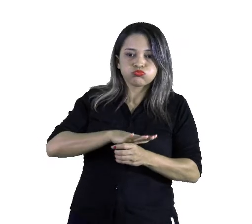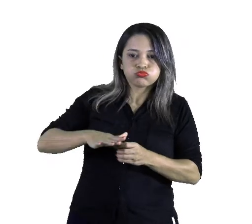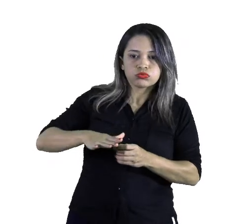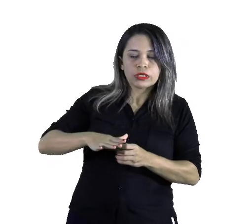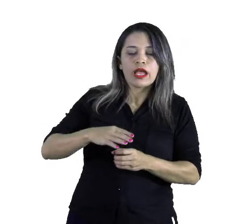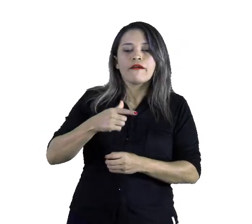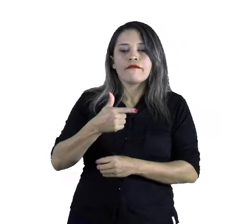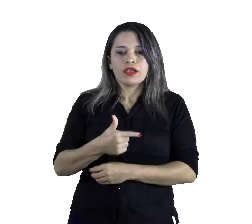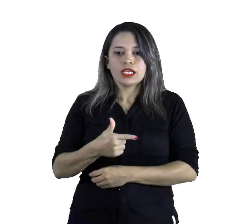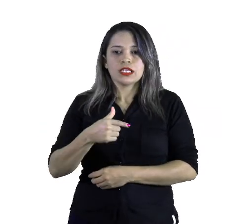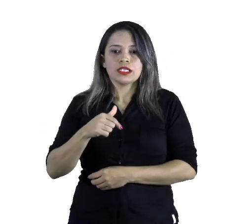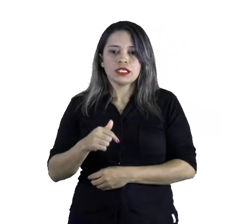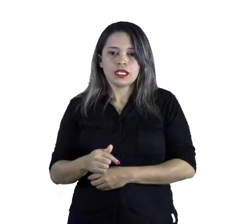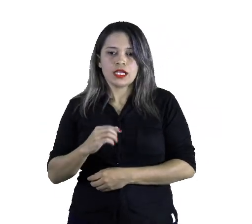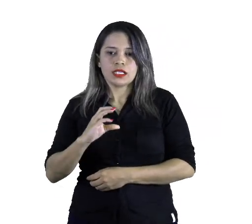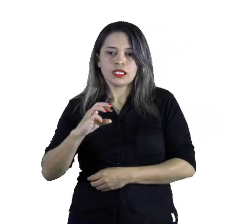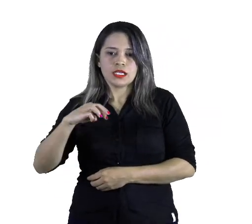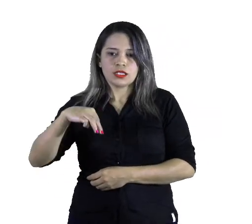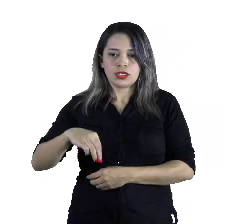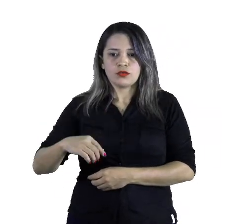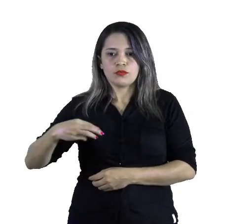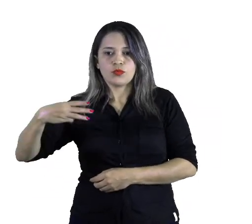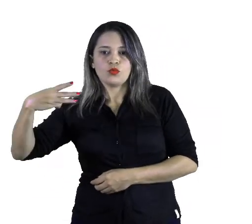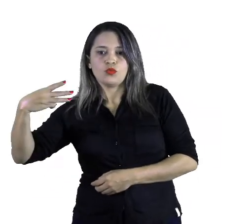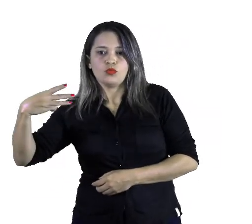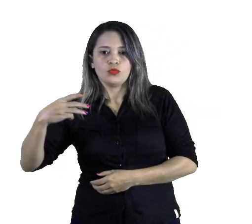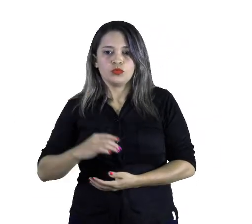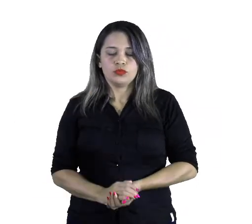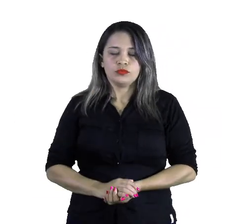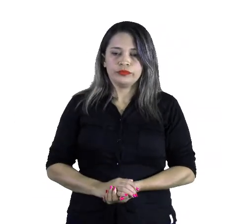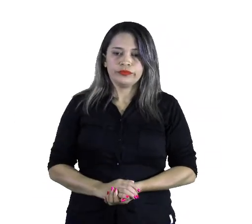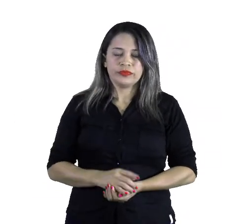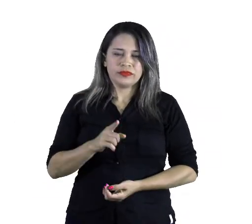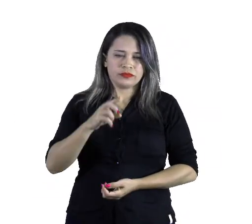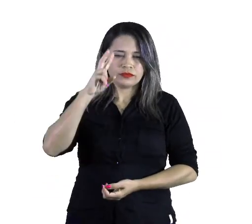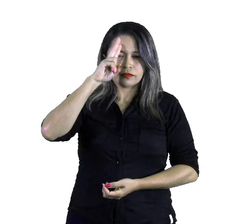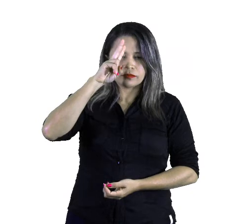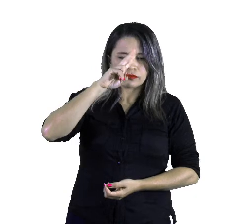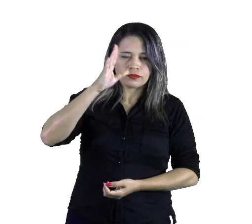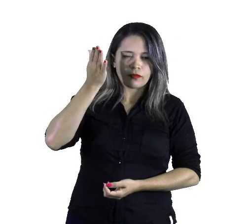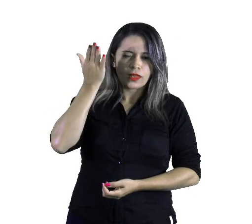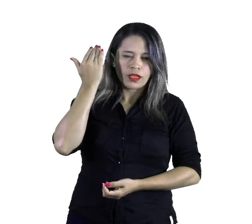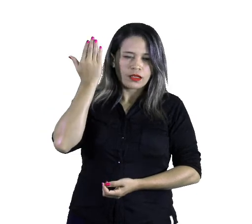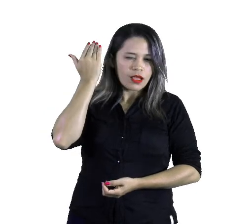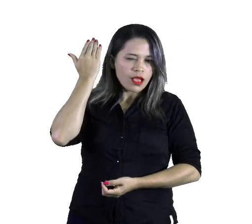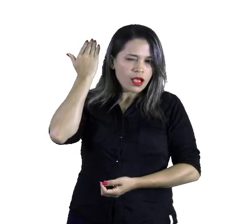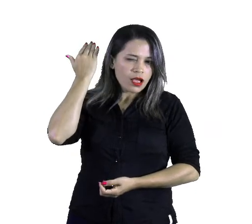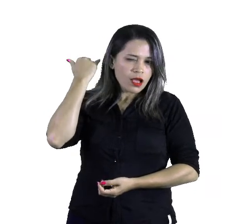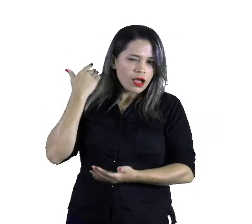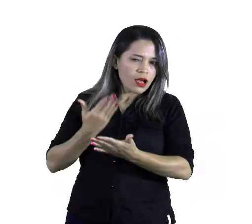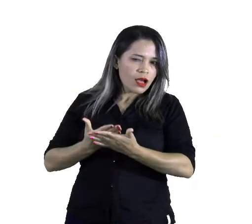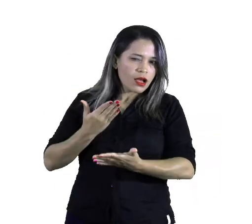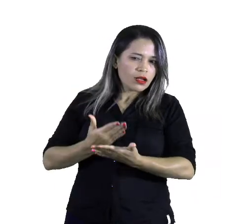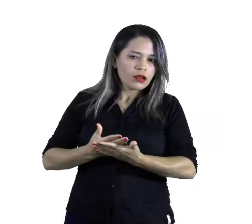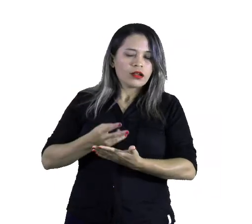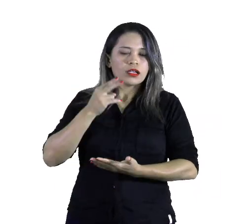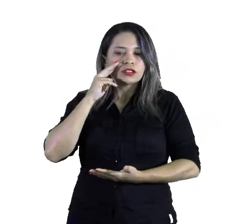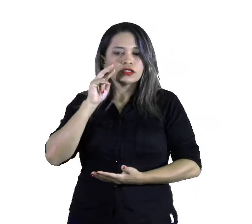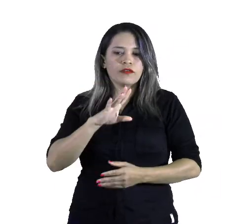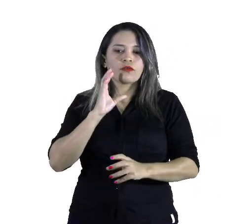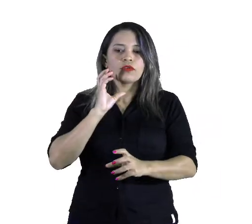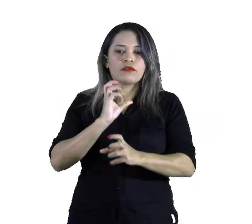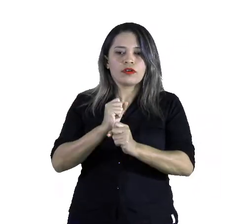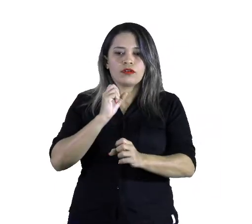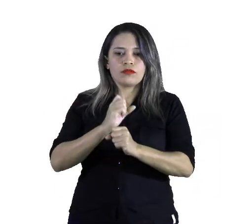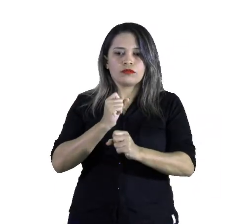é 27 centímetros cúbicos. Se vocês lembrarem, lá nas aulas anteriores, nós vimos quando a gente vai